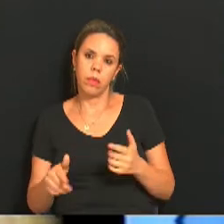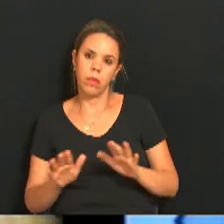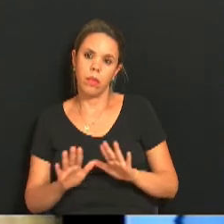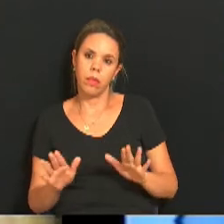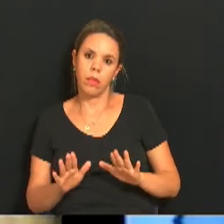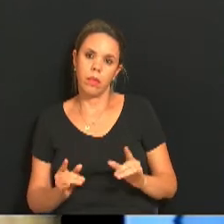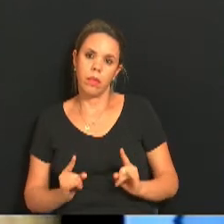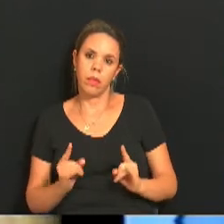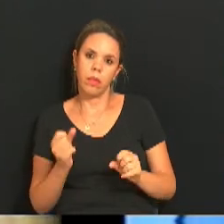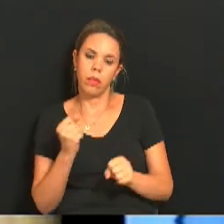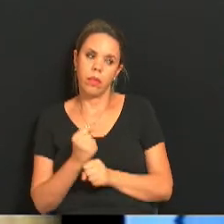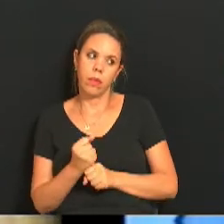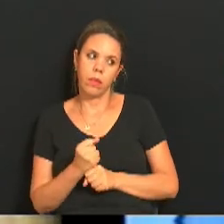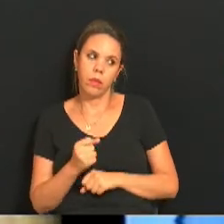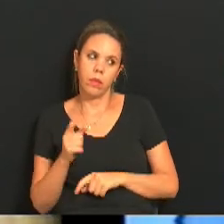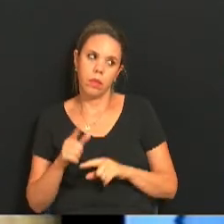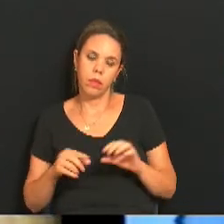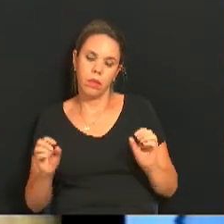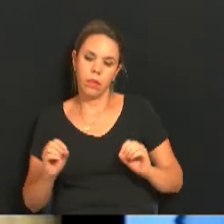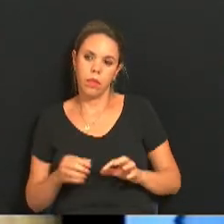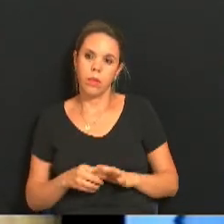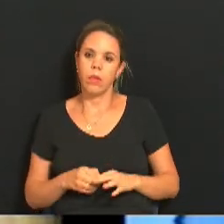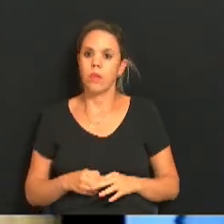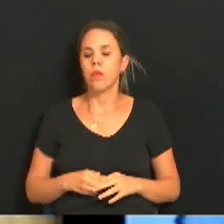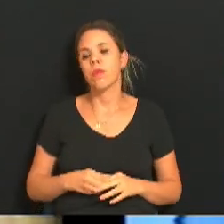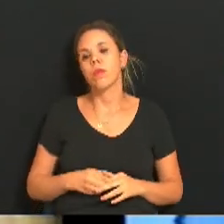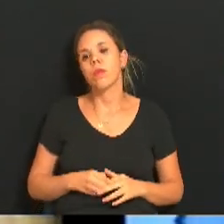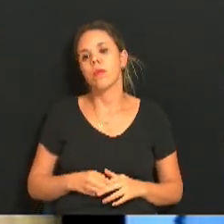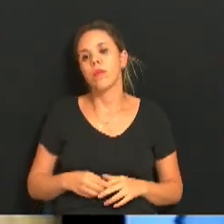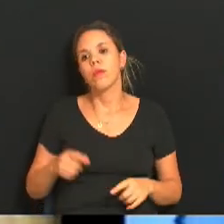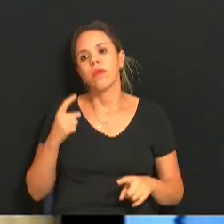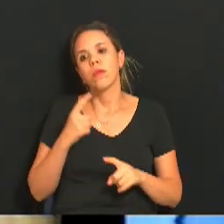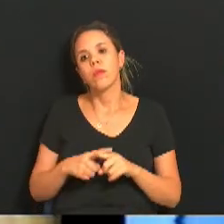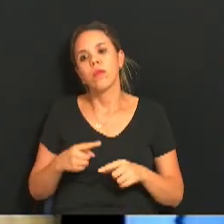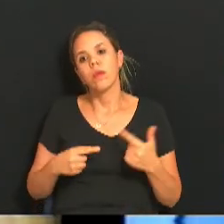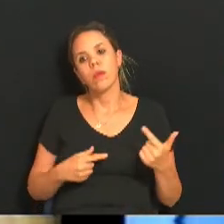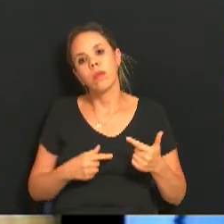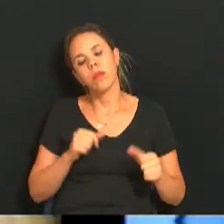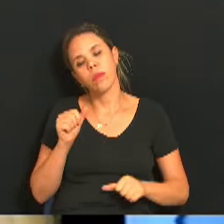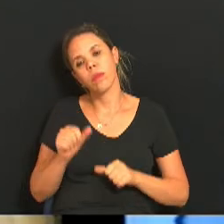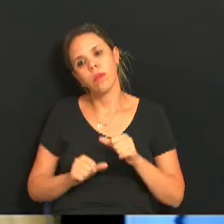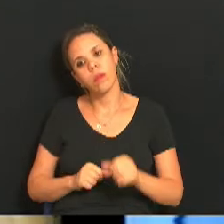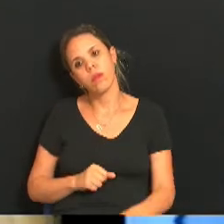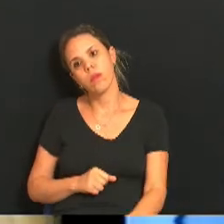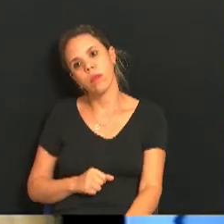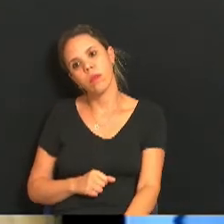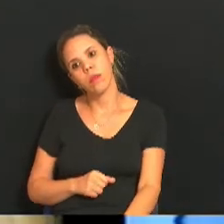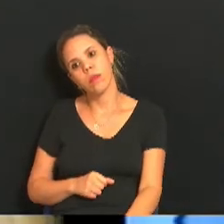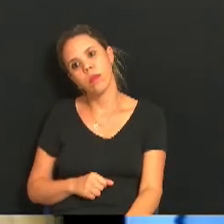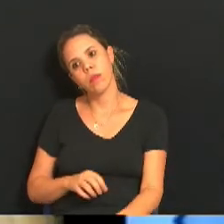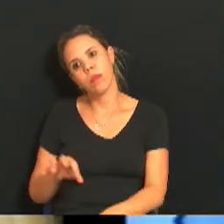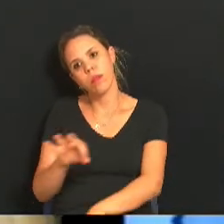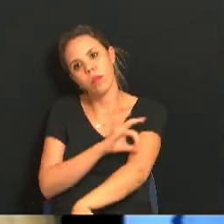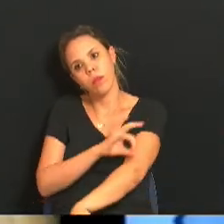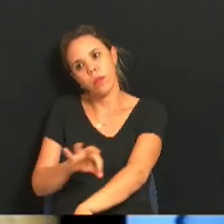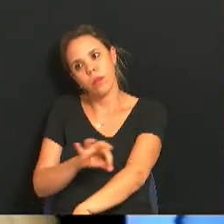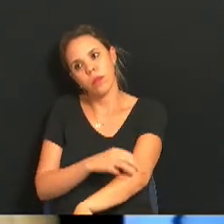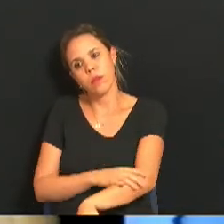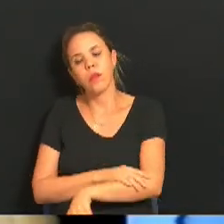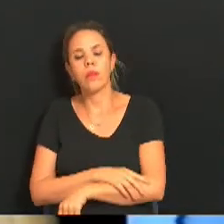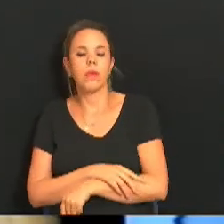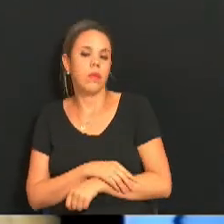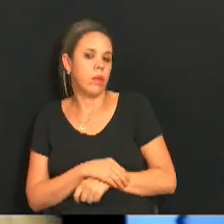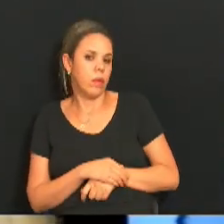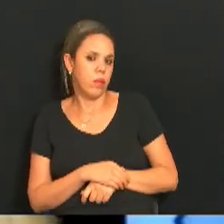edificação que não tem a materialidade é preciso dois e as alterações recebam tratamento ácido fólico diferenciar